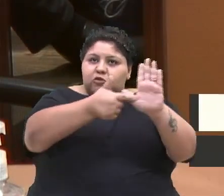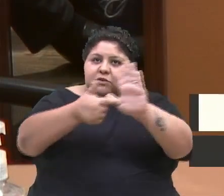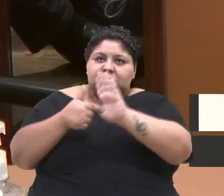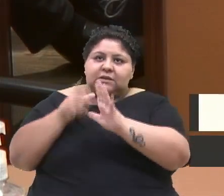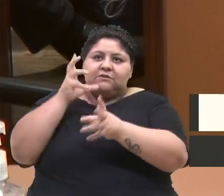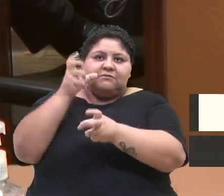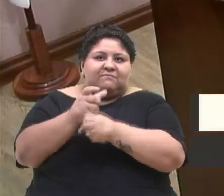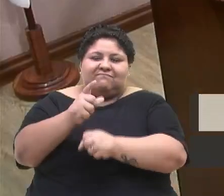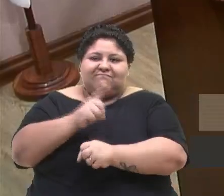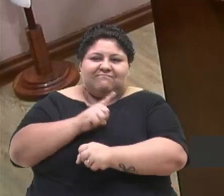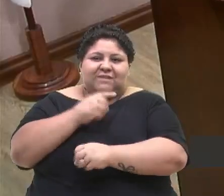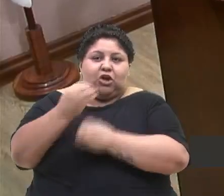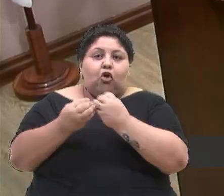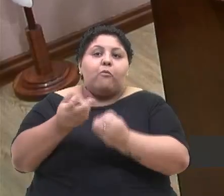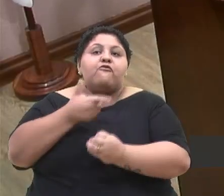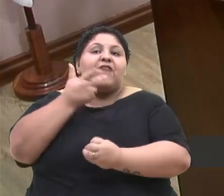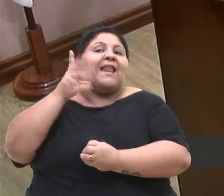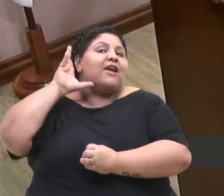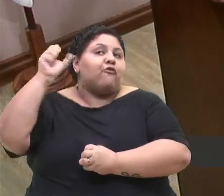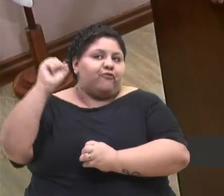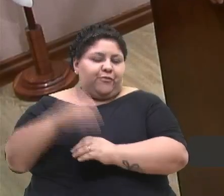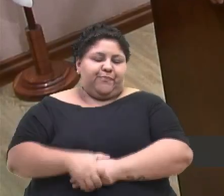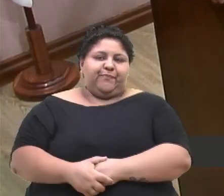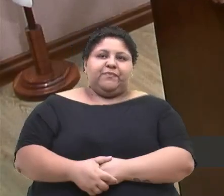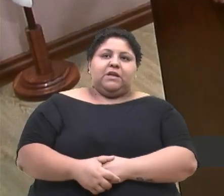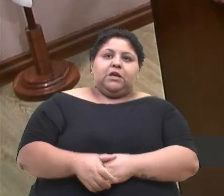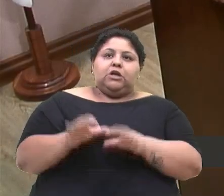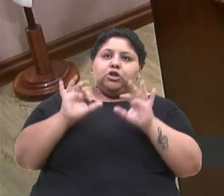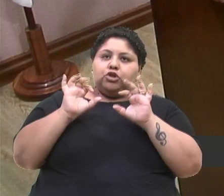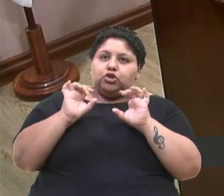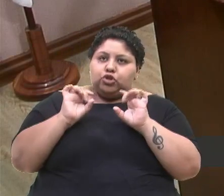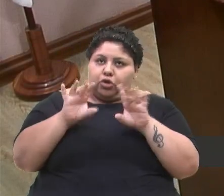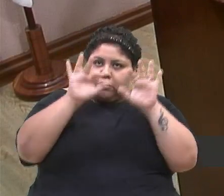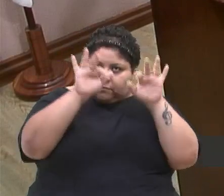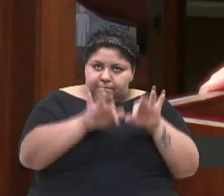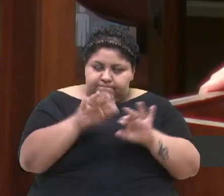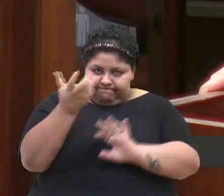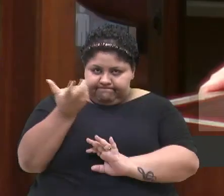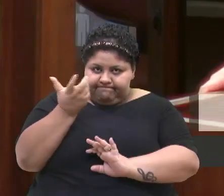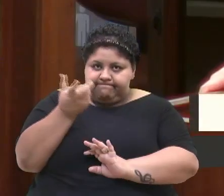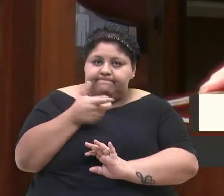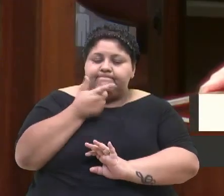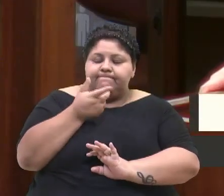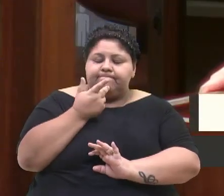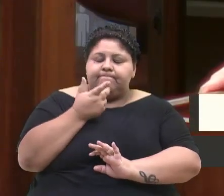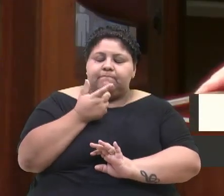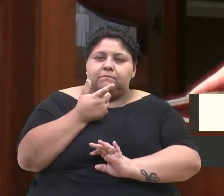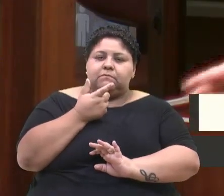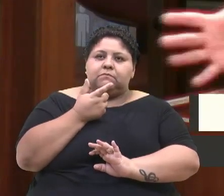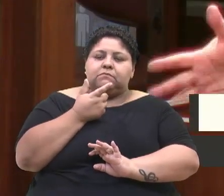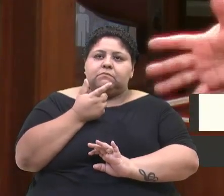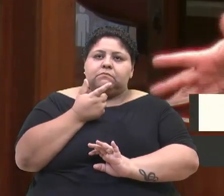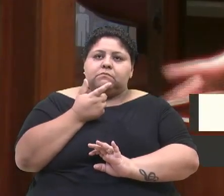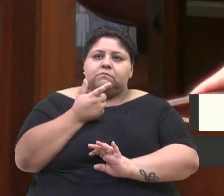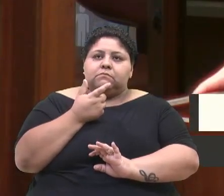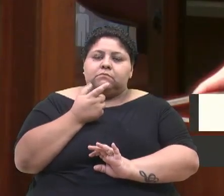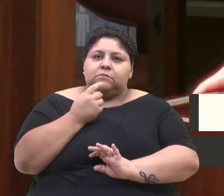têm. Perfeito, vereadora Tati. É só para encerrar, presidente, eu quero trazer aqui que o